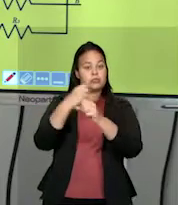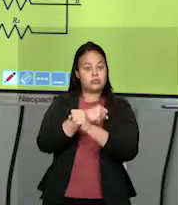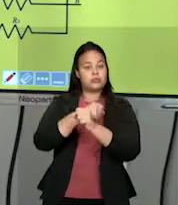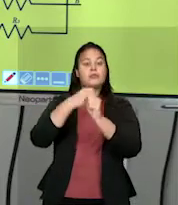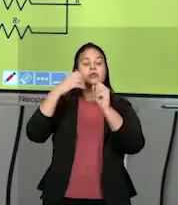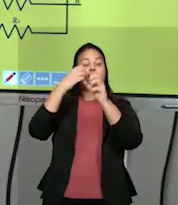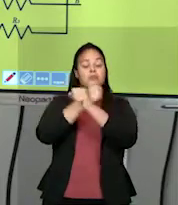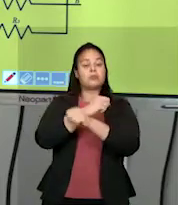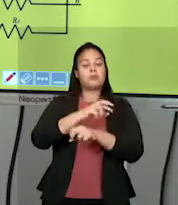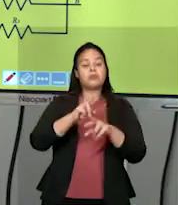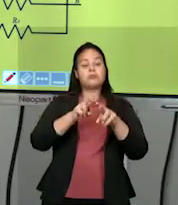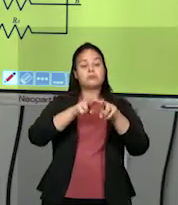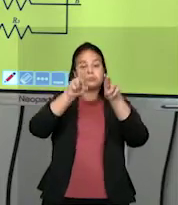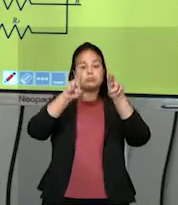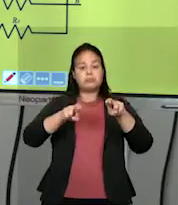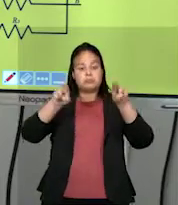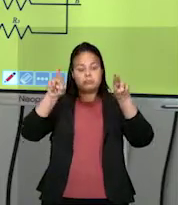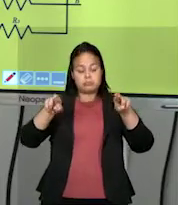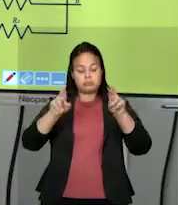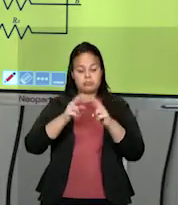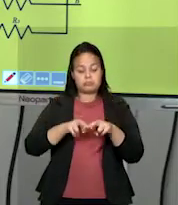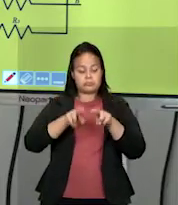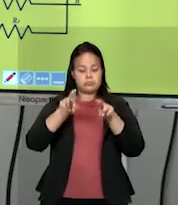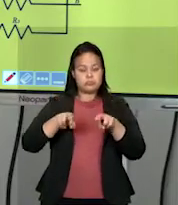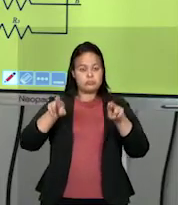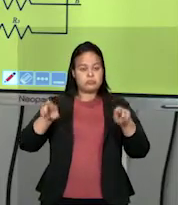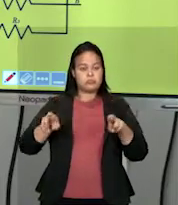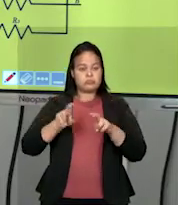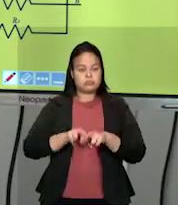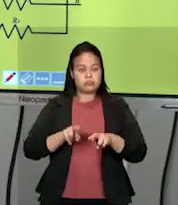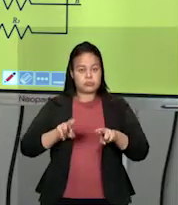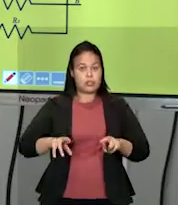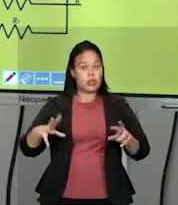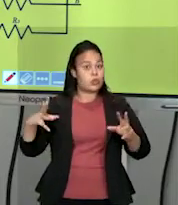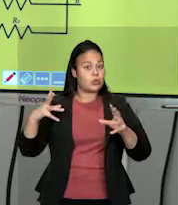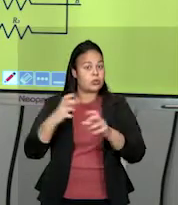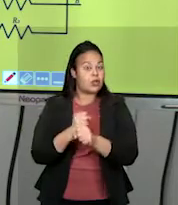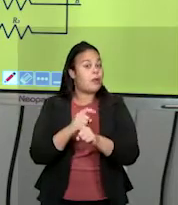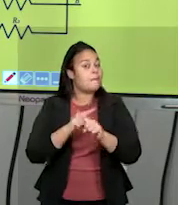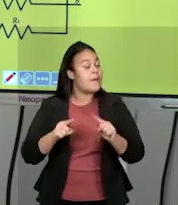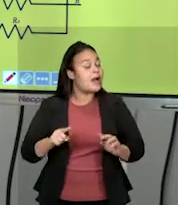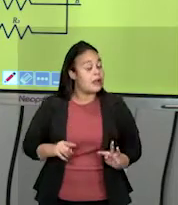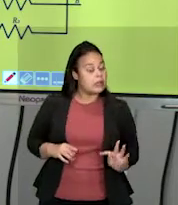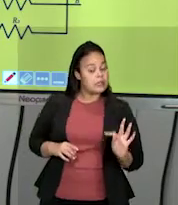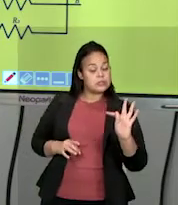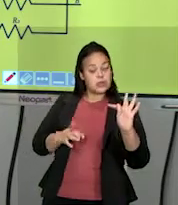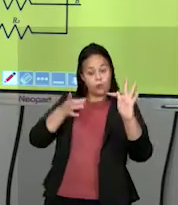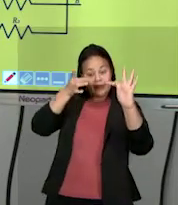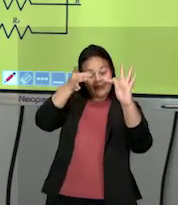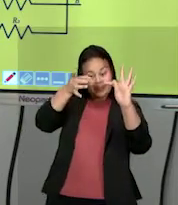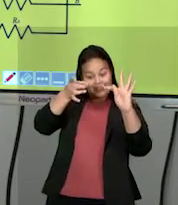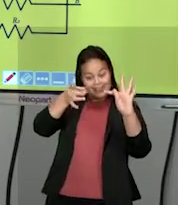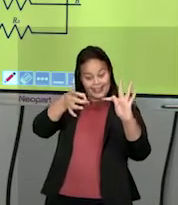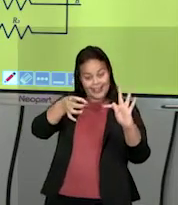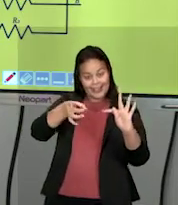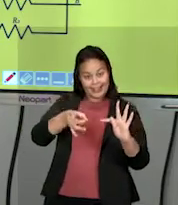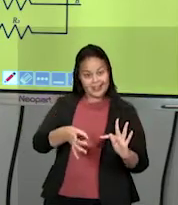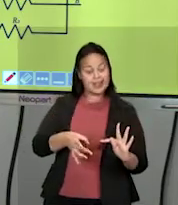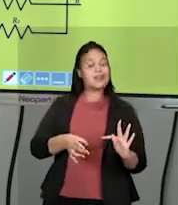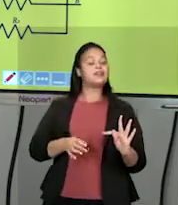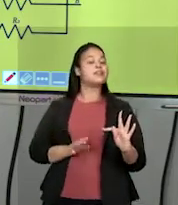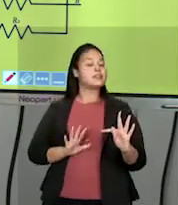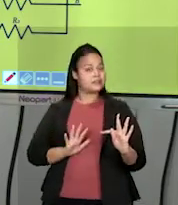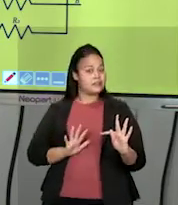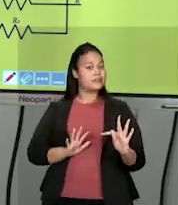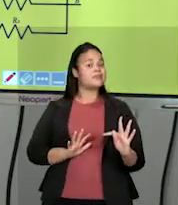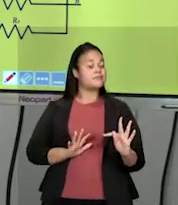dos resistores vai ser igual à corrente total, mas a tensão que cada um vai estar recebendo